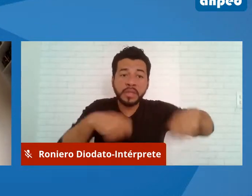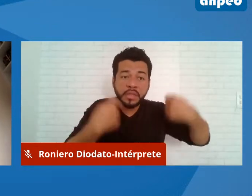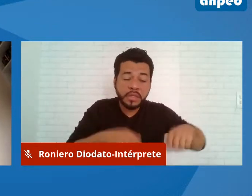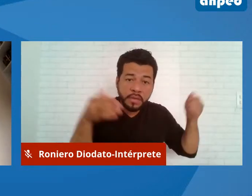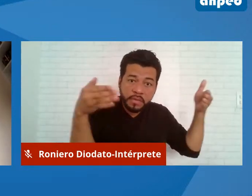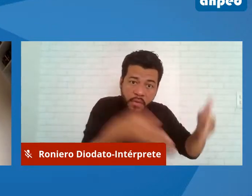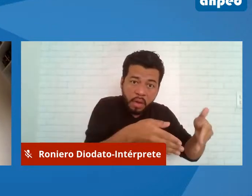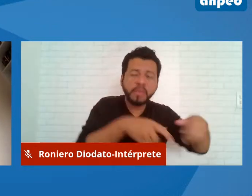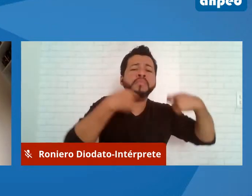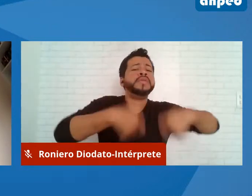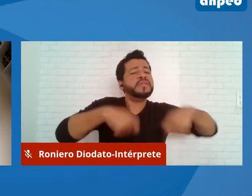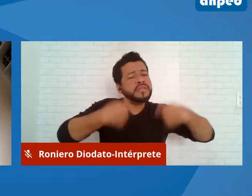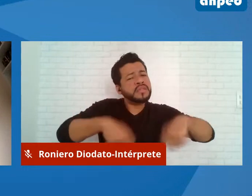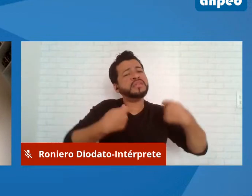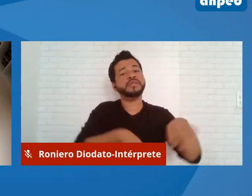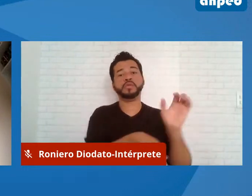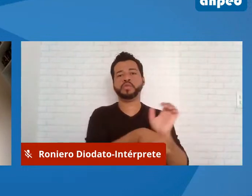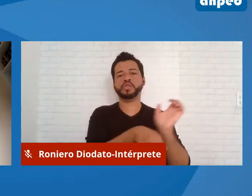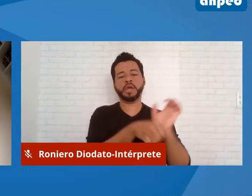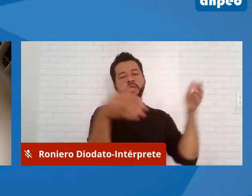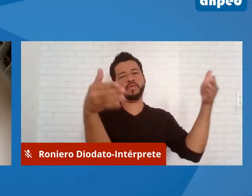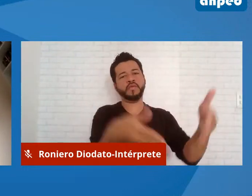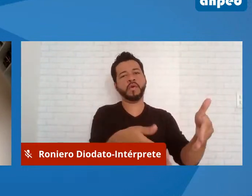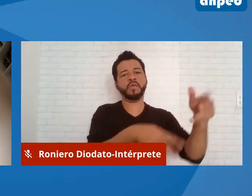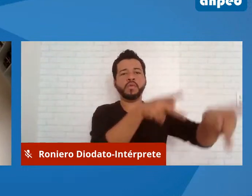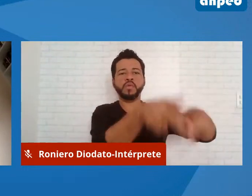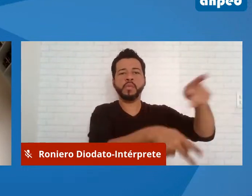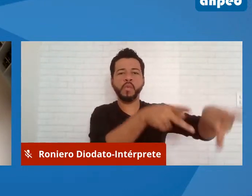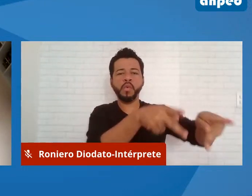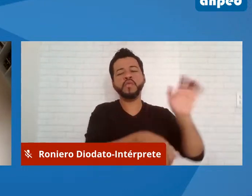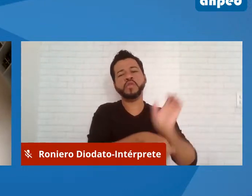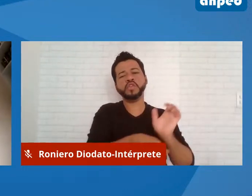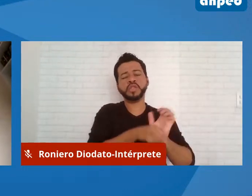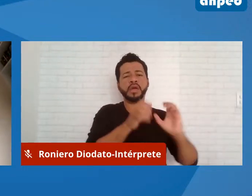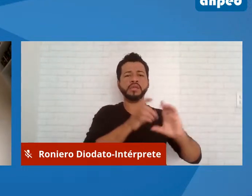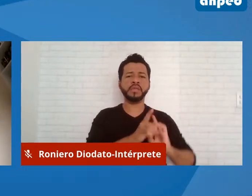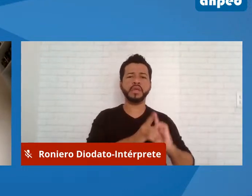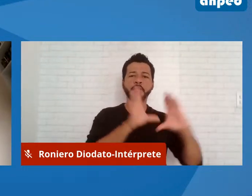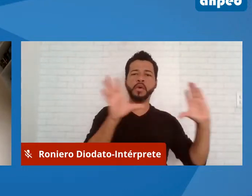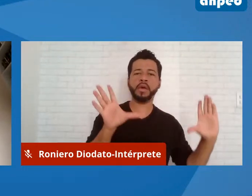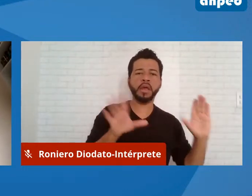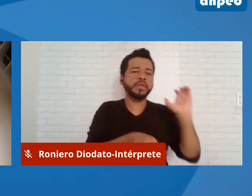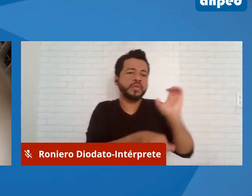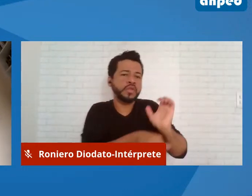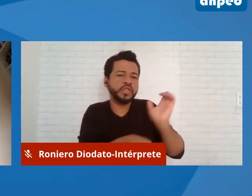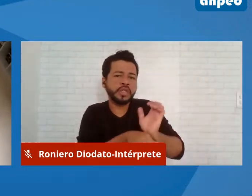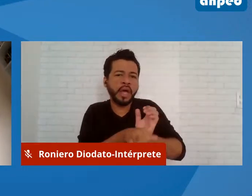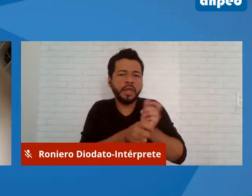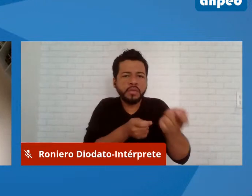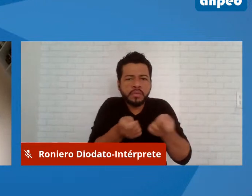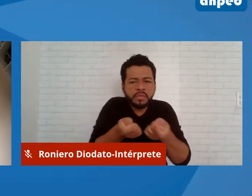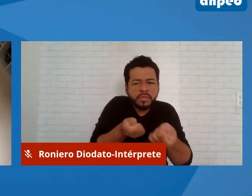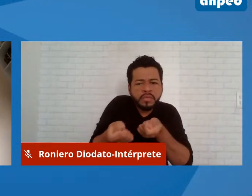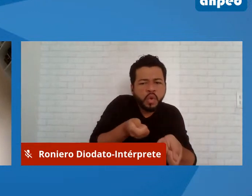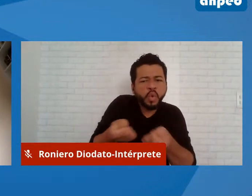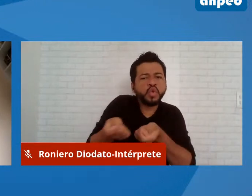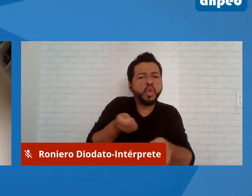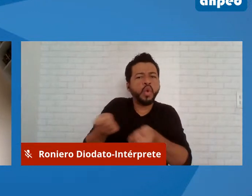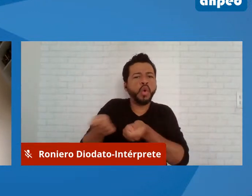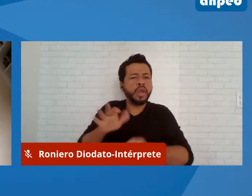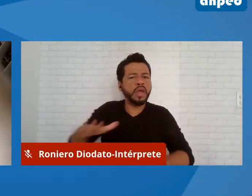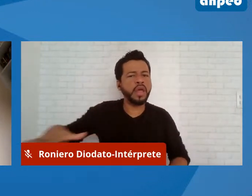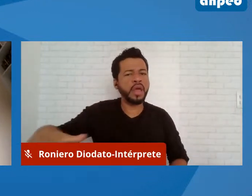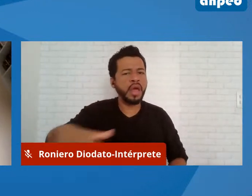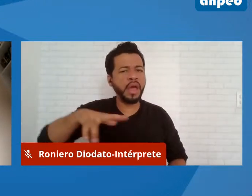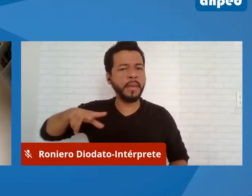gente precisa. É um Estado democratizado. É um Estado que regulamente o mercado, coloque